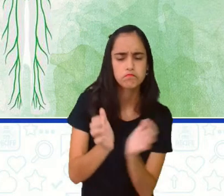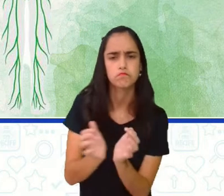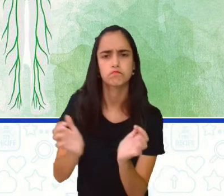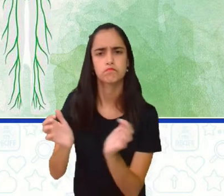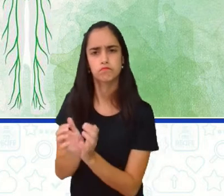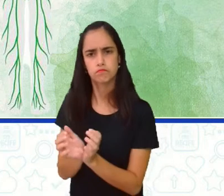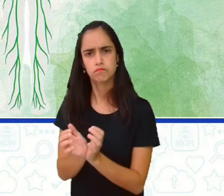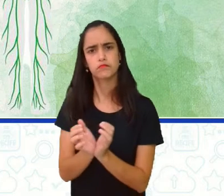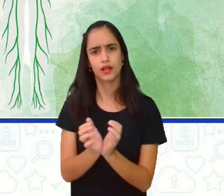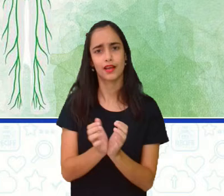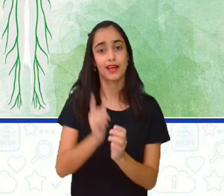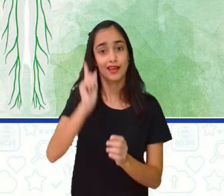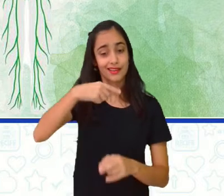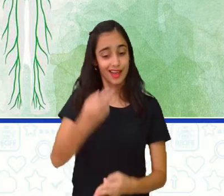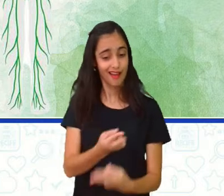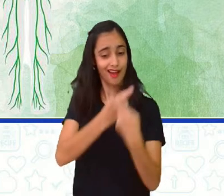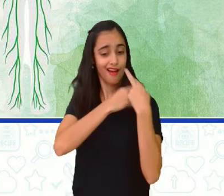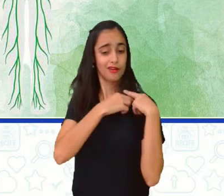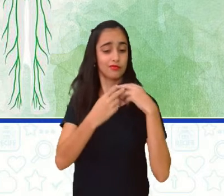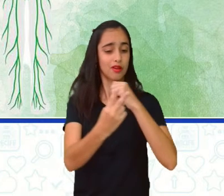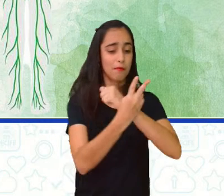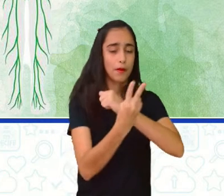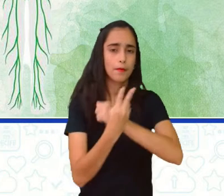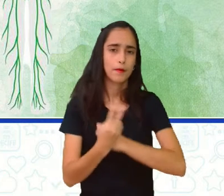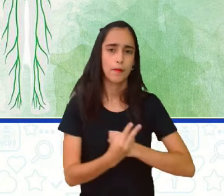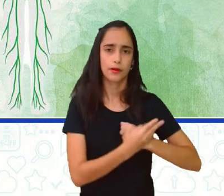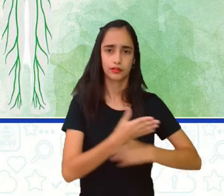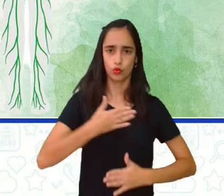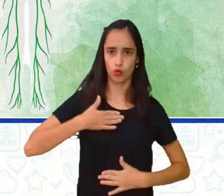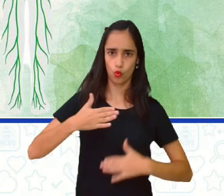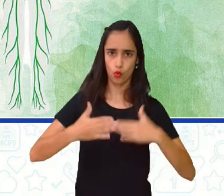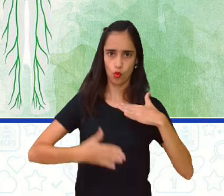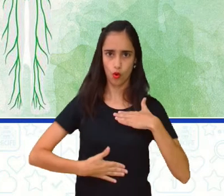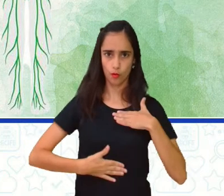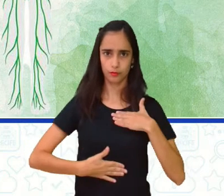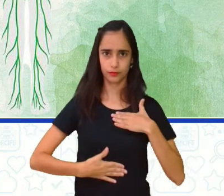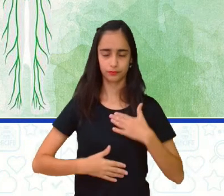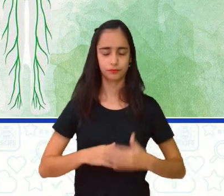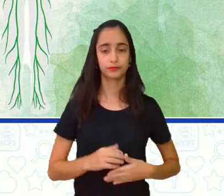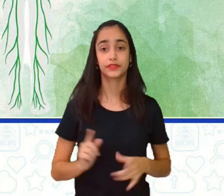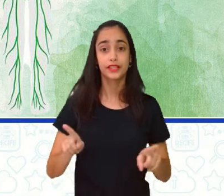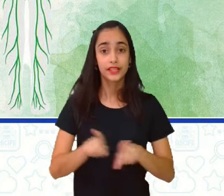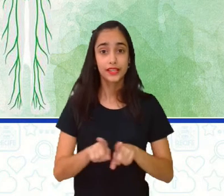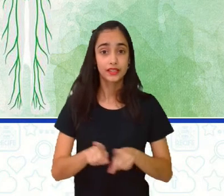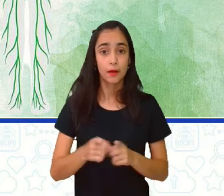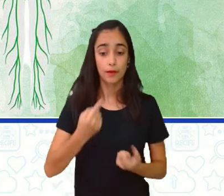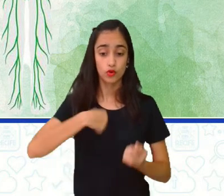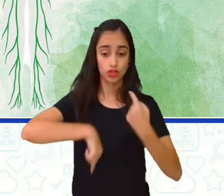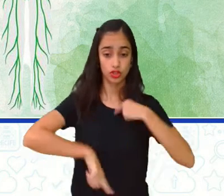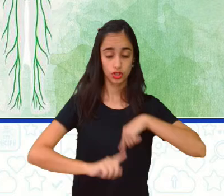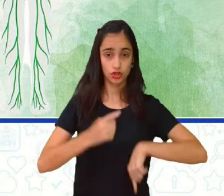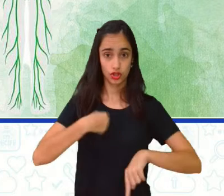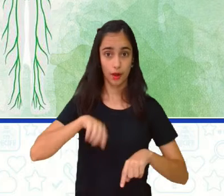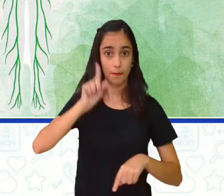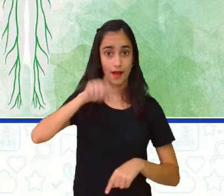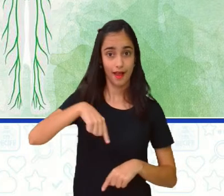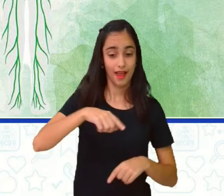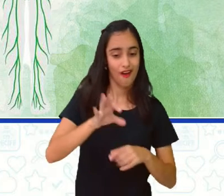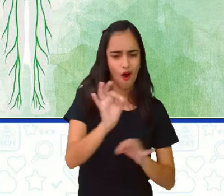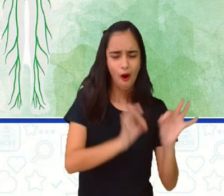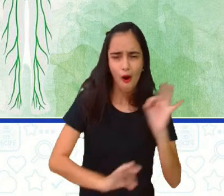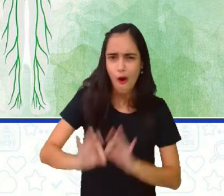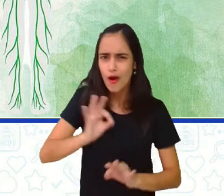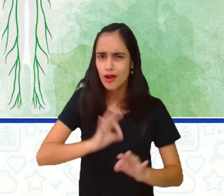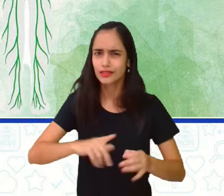defesa, por atacar esses agentes patogênicos. E esse sistema, ele é formado por vários órgãos,